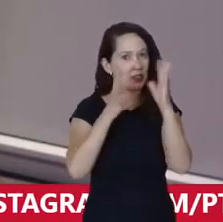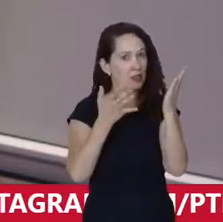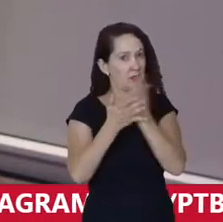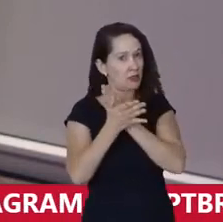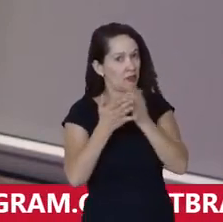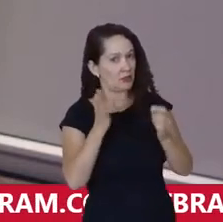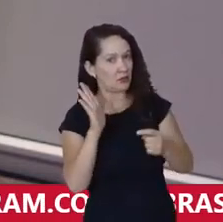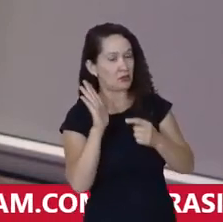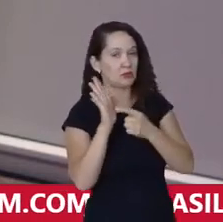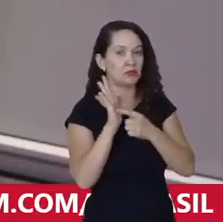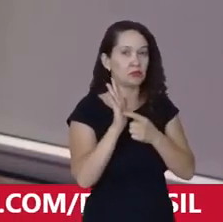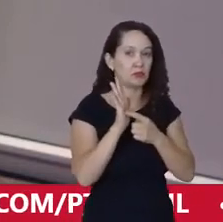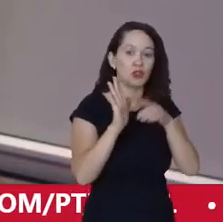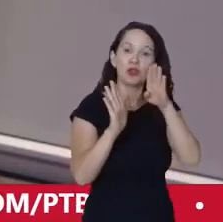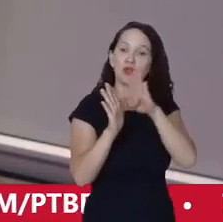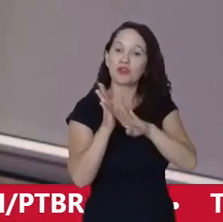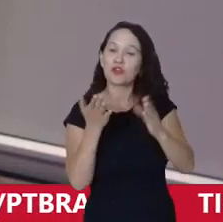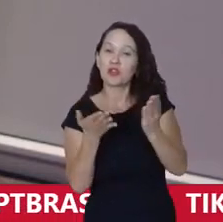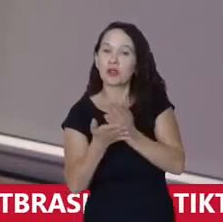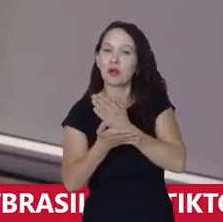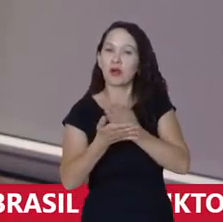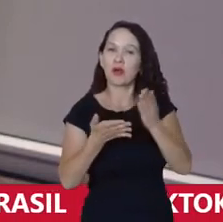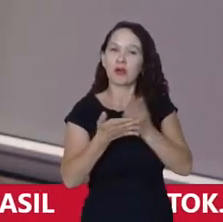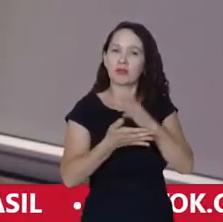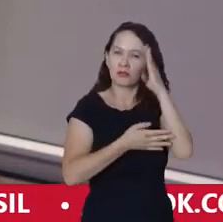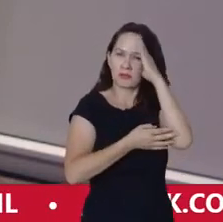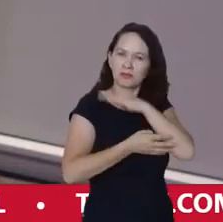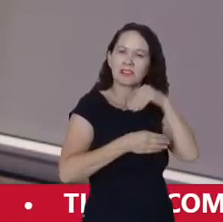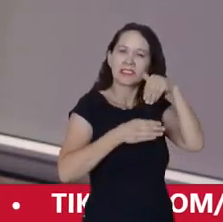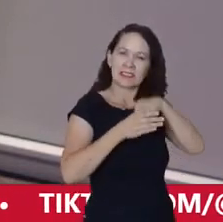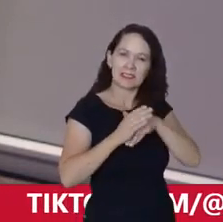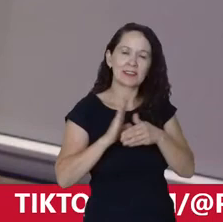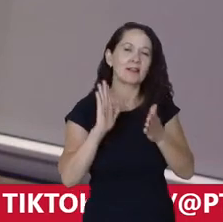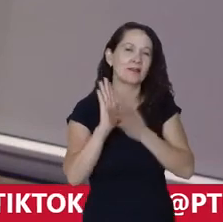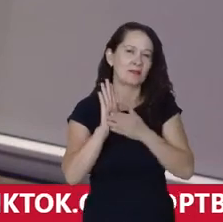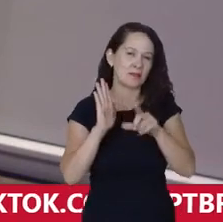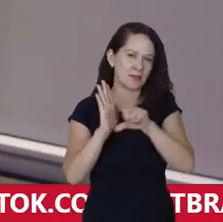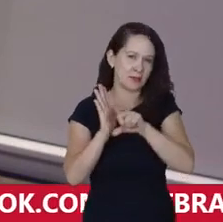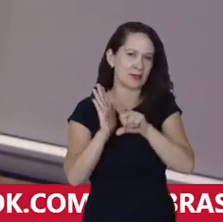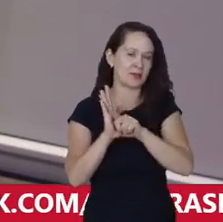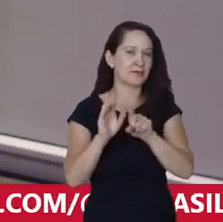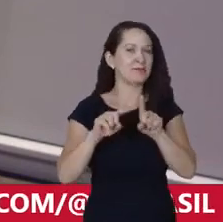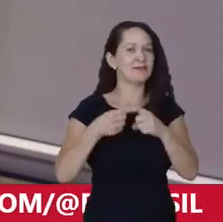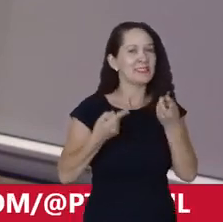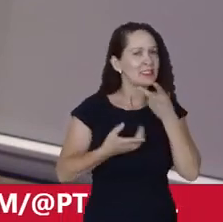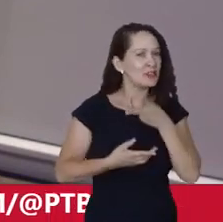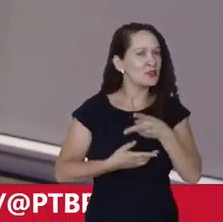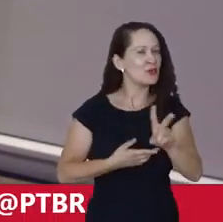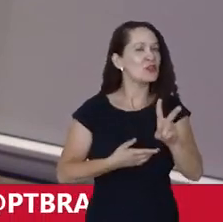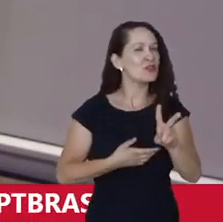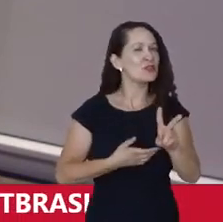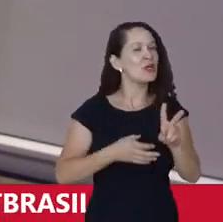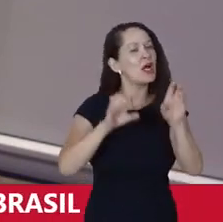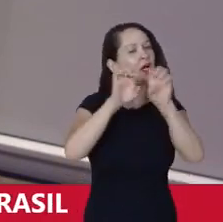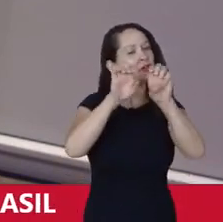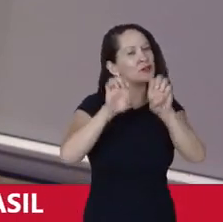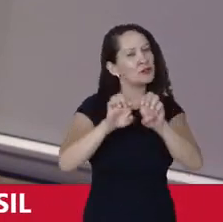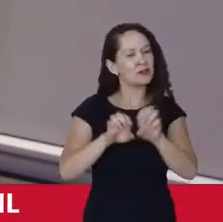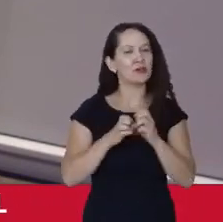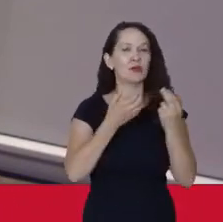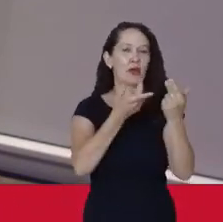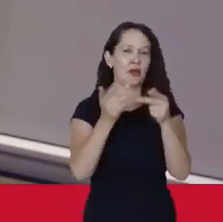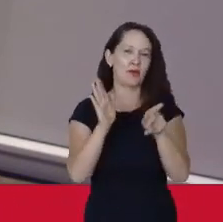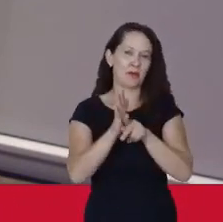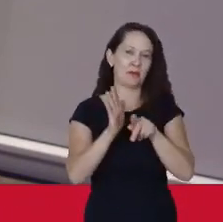pontos, retirar algumas das maldades que estavam dentro do saco, mas mantém a essência da ruindade da